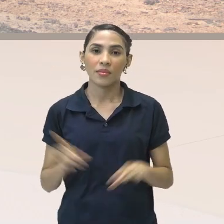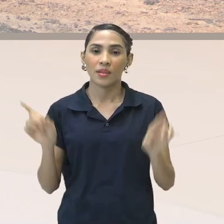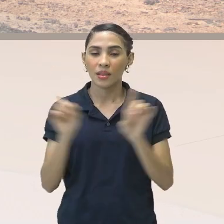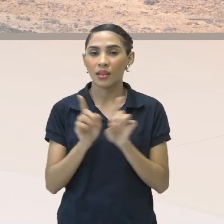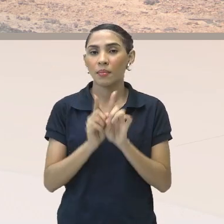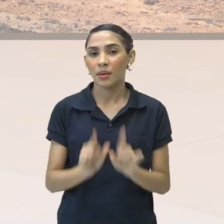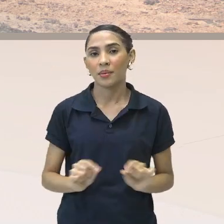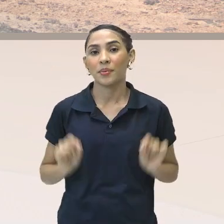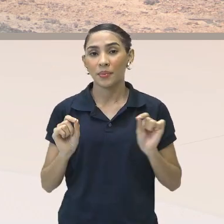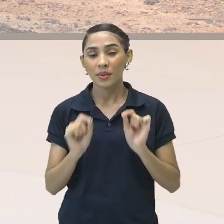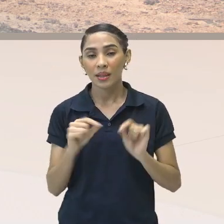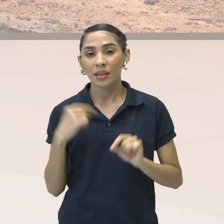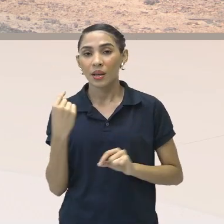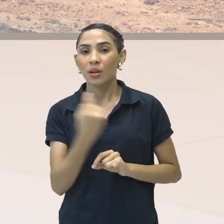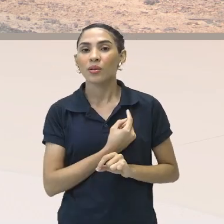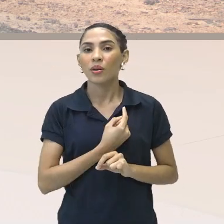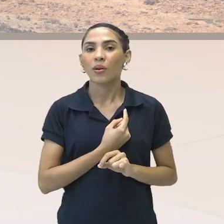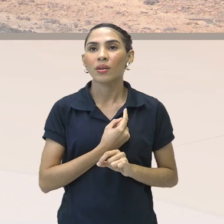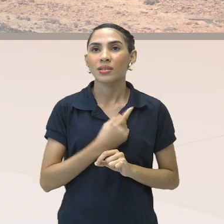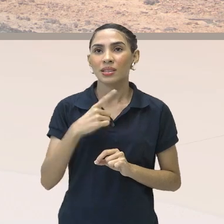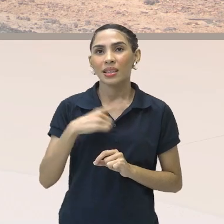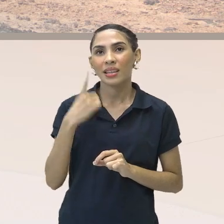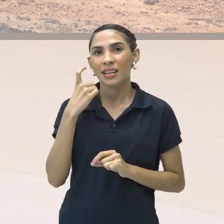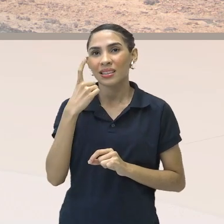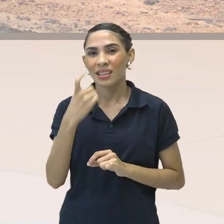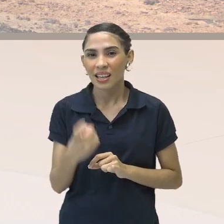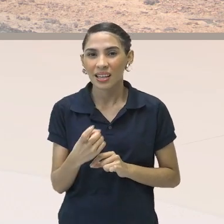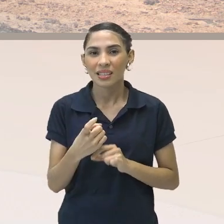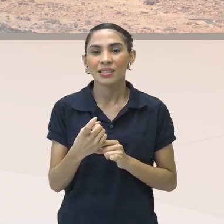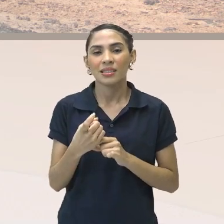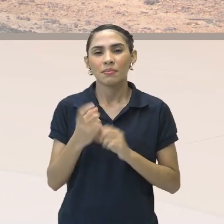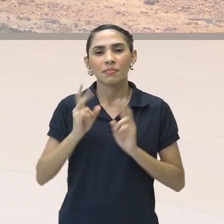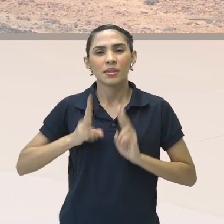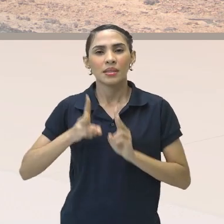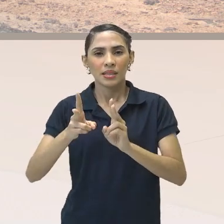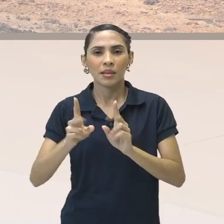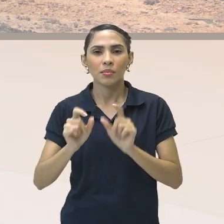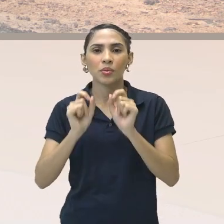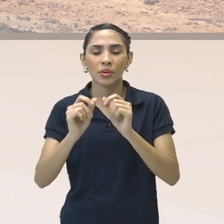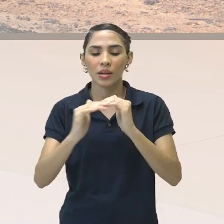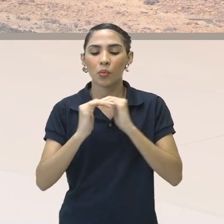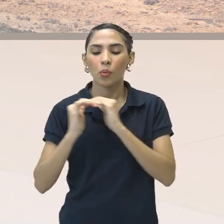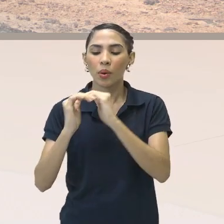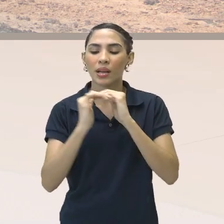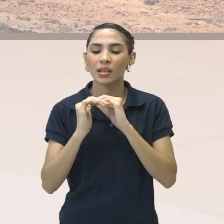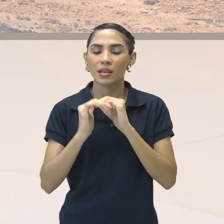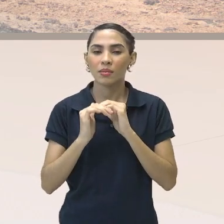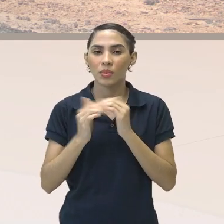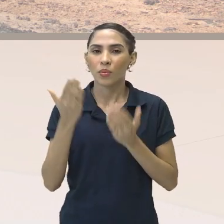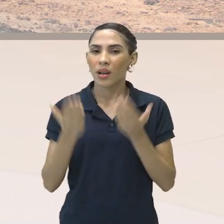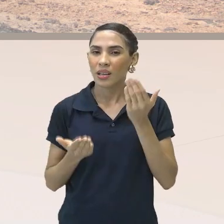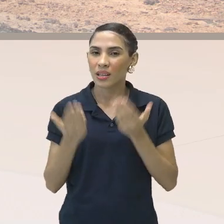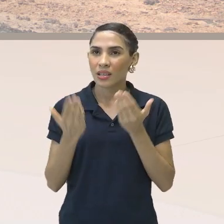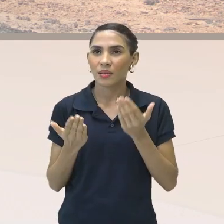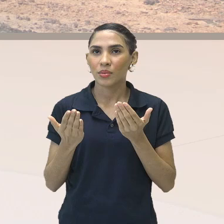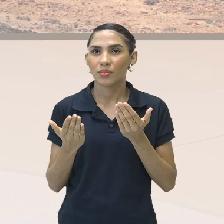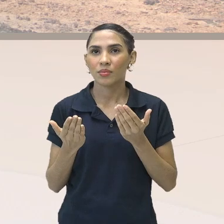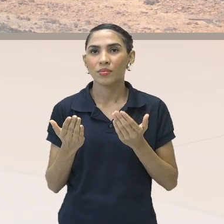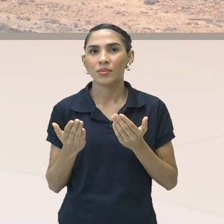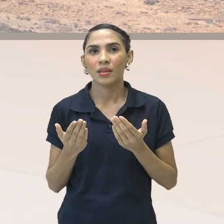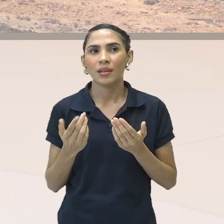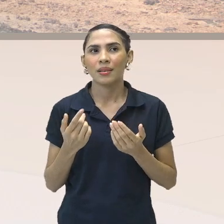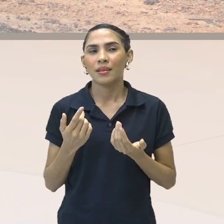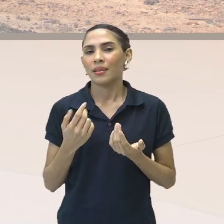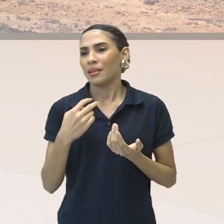fazendo com que a gente busque aquilo que é necessário, que é exatamente a questão do equilíbrio. Não é nem esse negócio de não